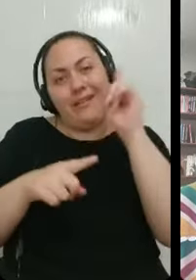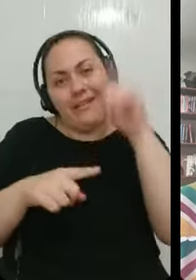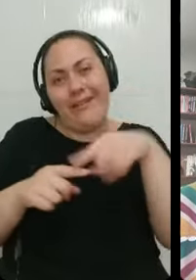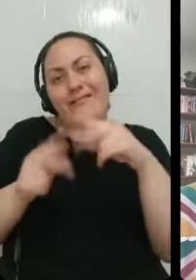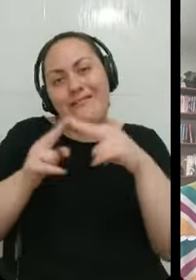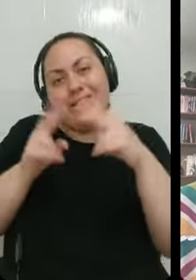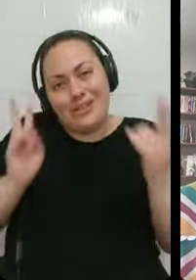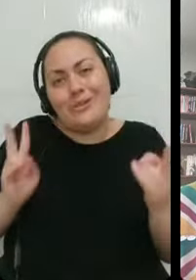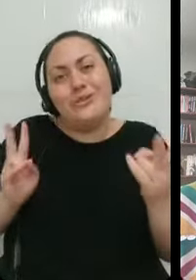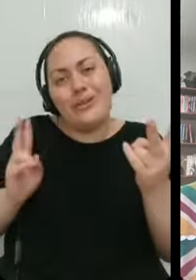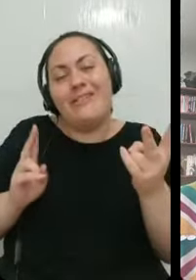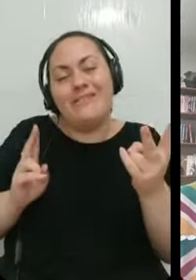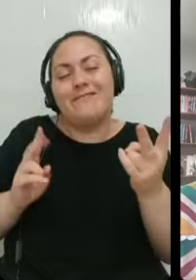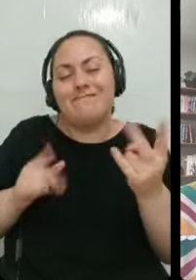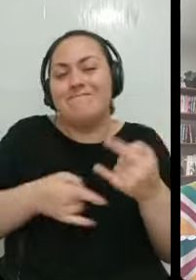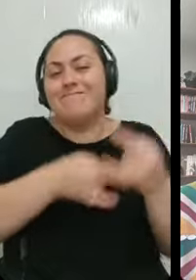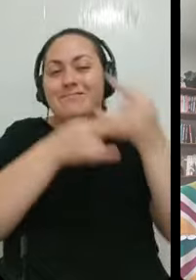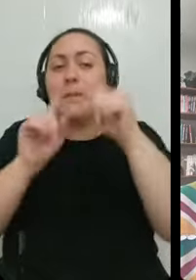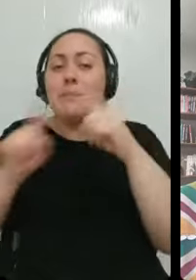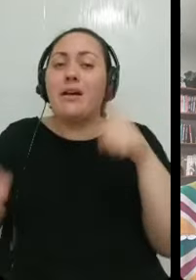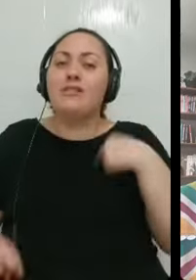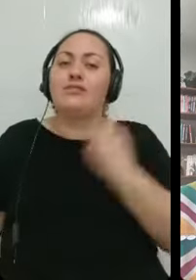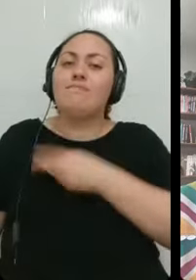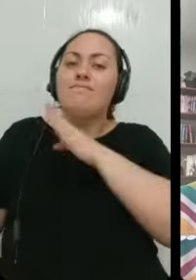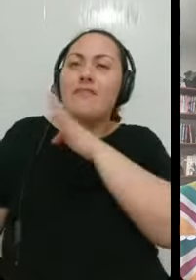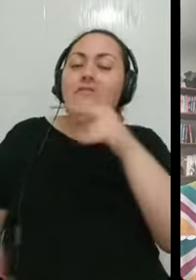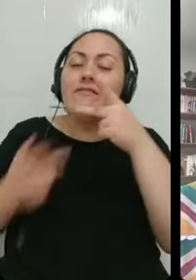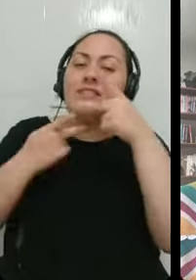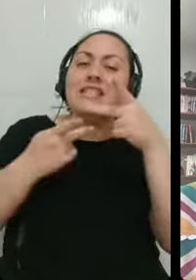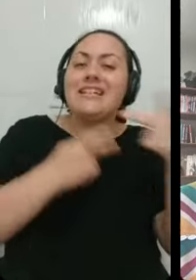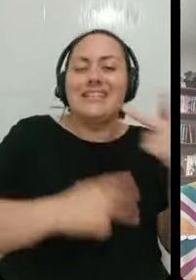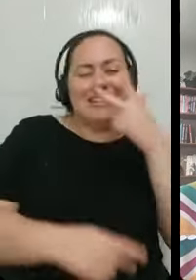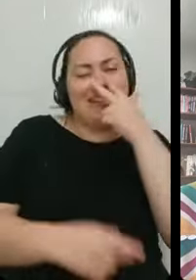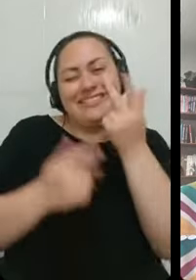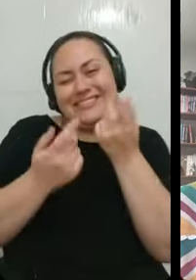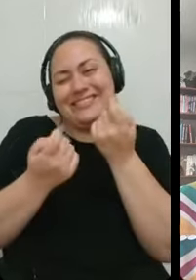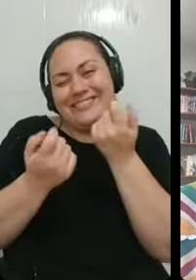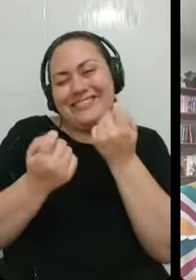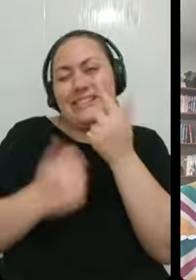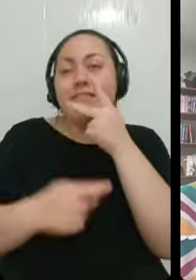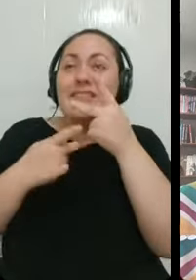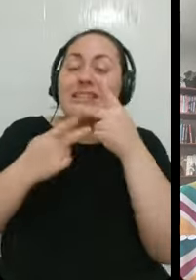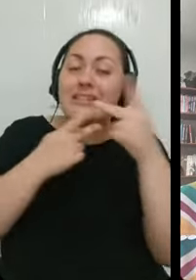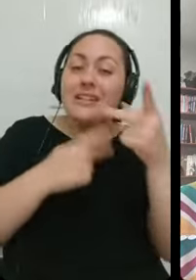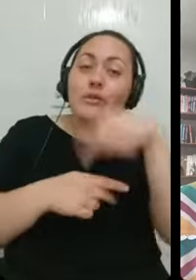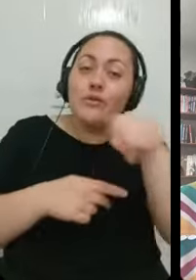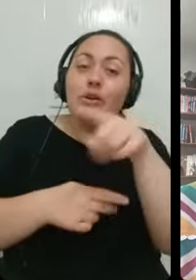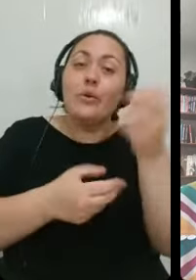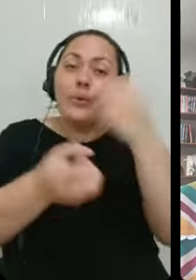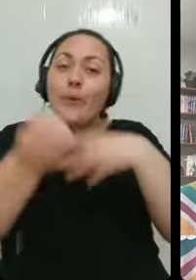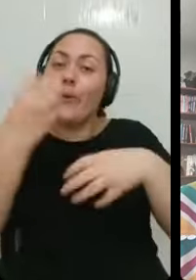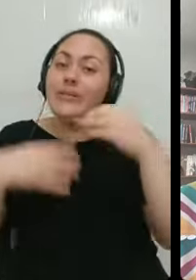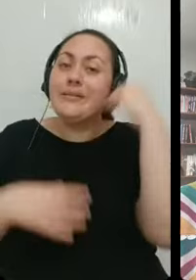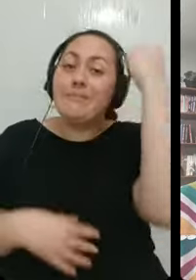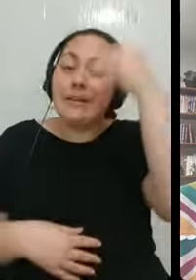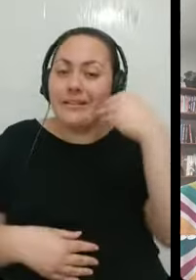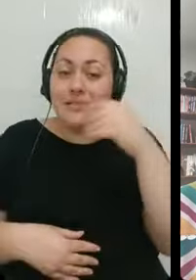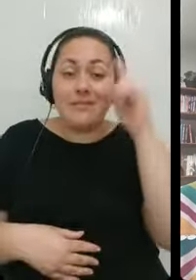diferentes espaços, né, e que são sempre muito ricos e, né, faz a